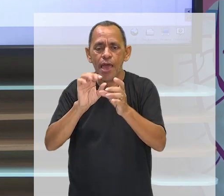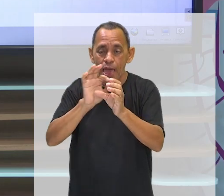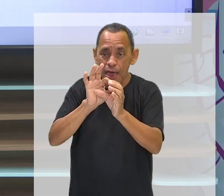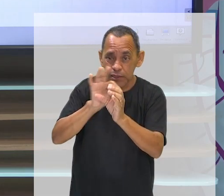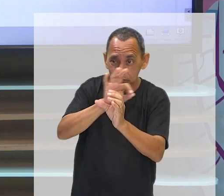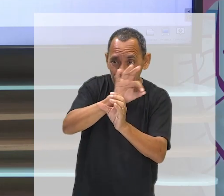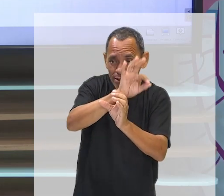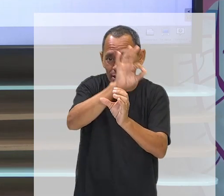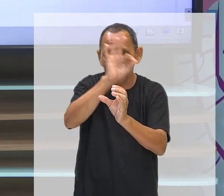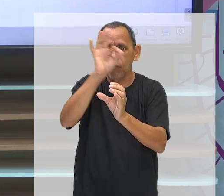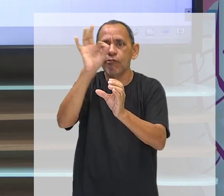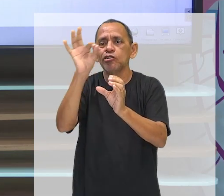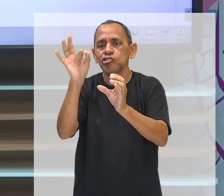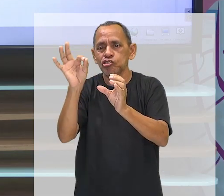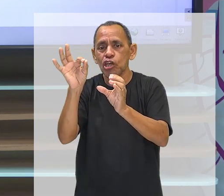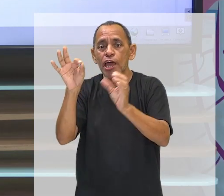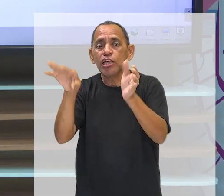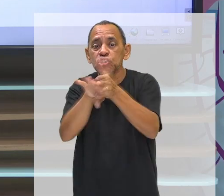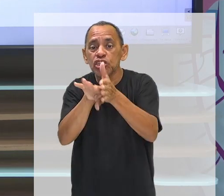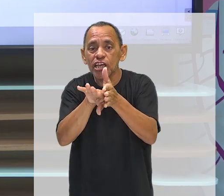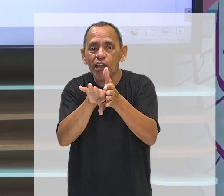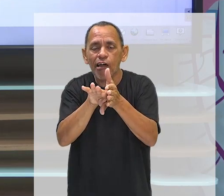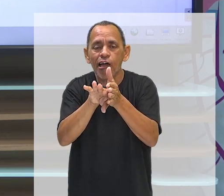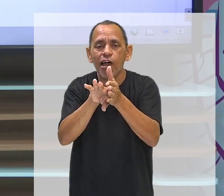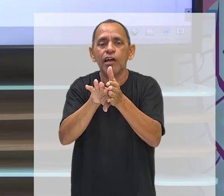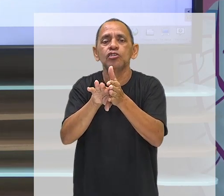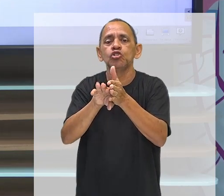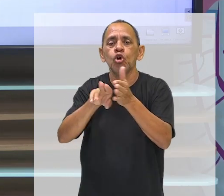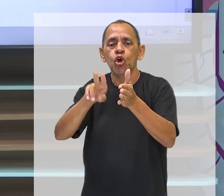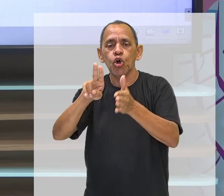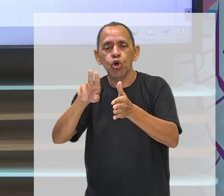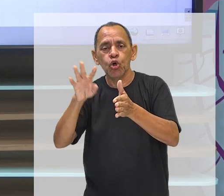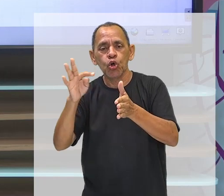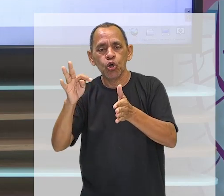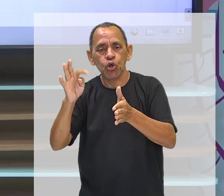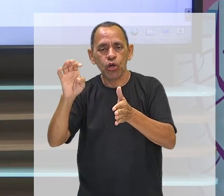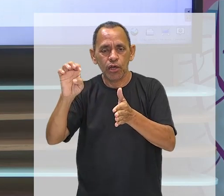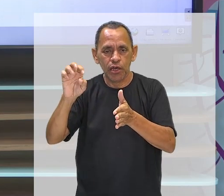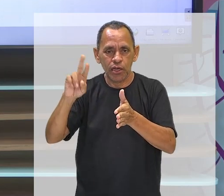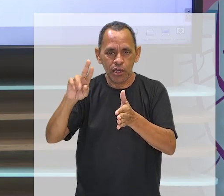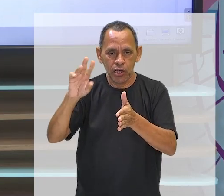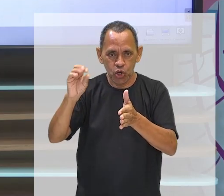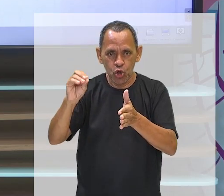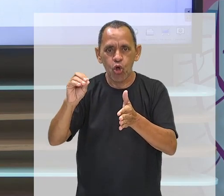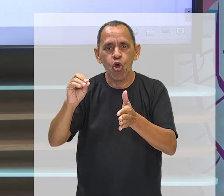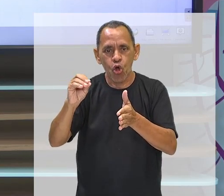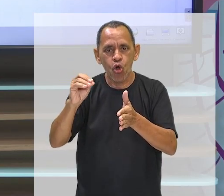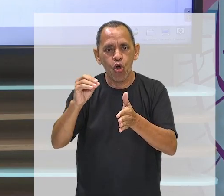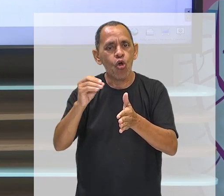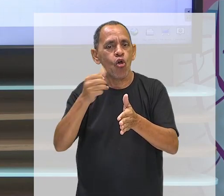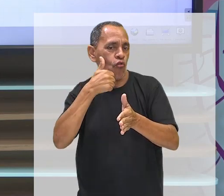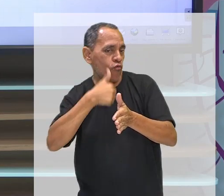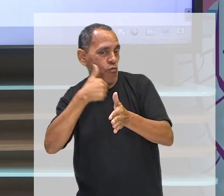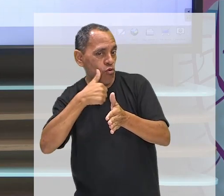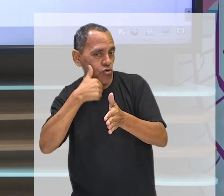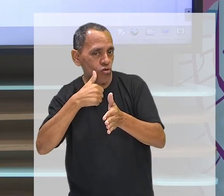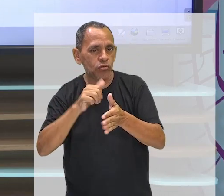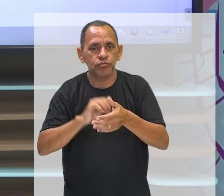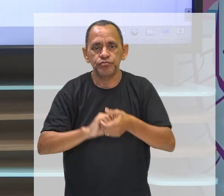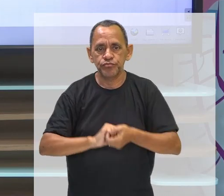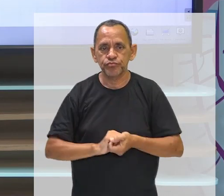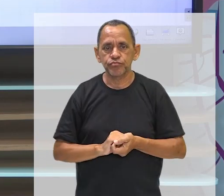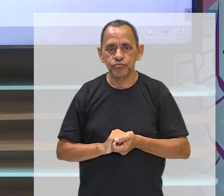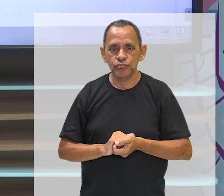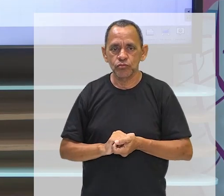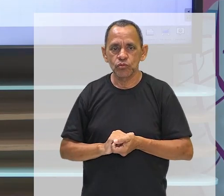canal vaginal, por exemplo. O que vai acontecer? Esse flagelo, né, no caso do espermatozoide, ele vai se movimentando com o auxílio dessa cauda,